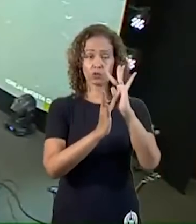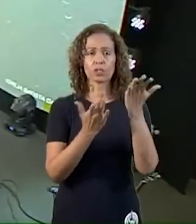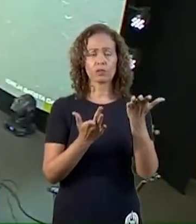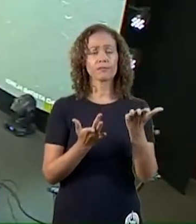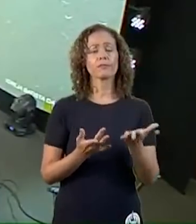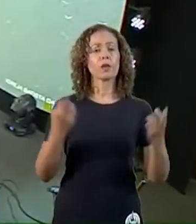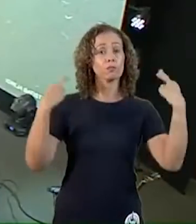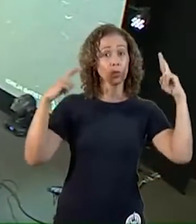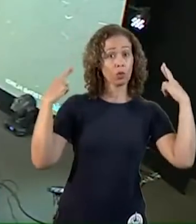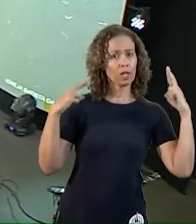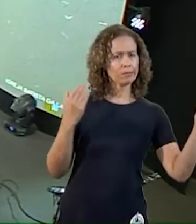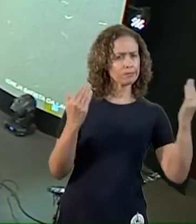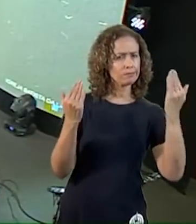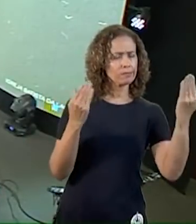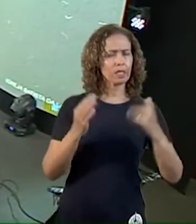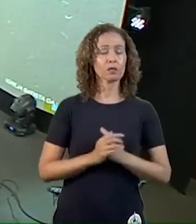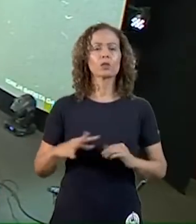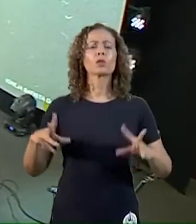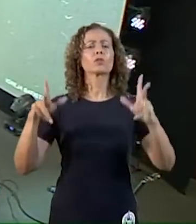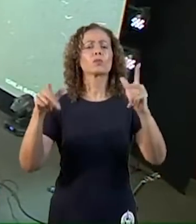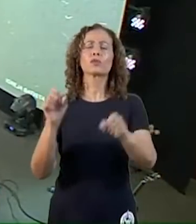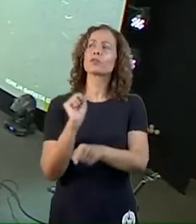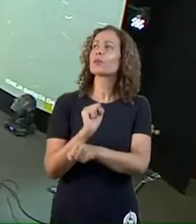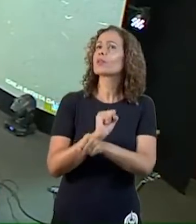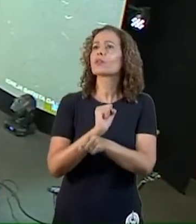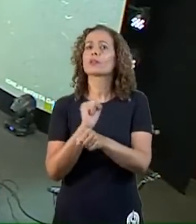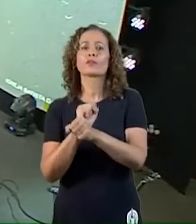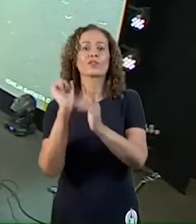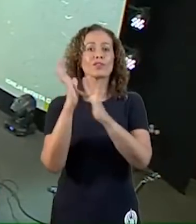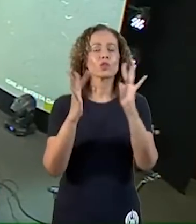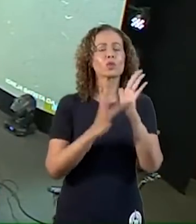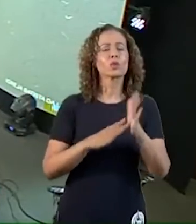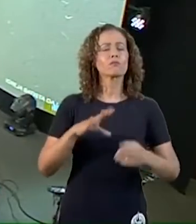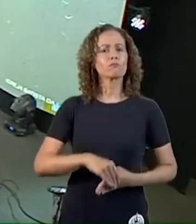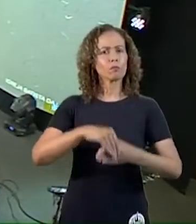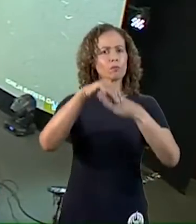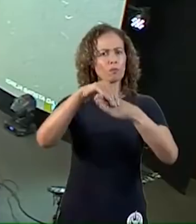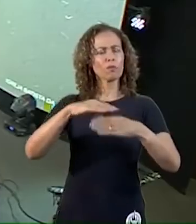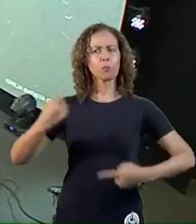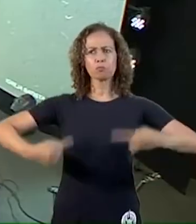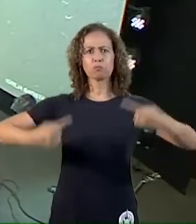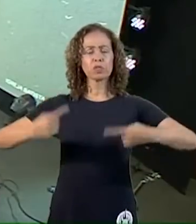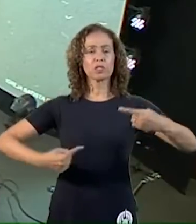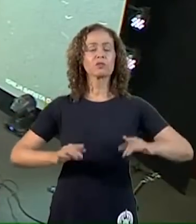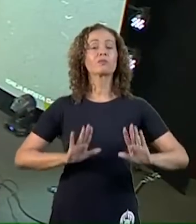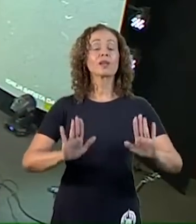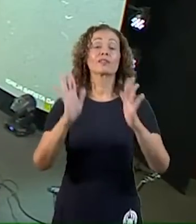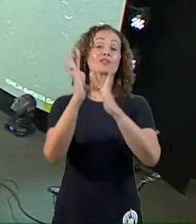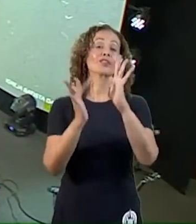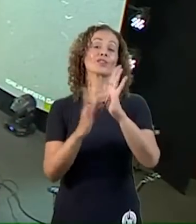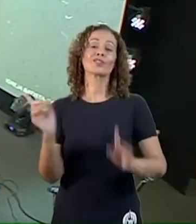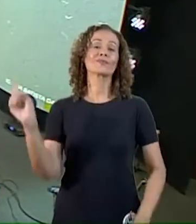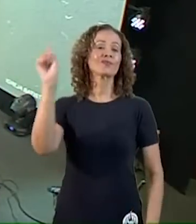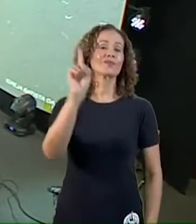mundo esperava um líder nacionalista, político, que iria libertar Israel dos romanos. Ele veio como cordeiro. E agora todo